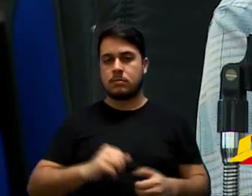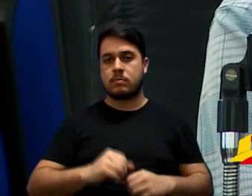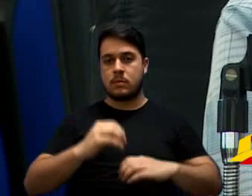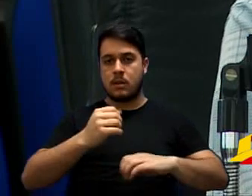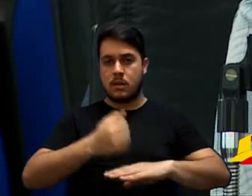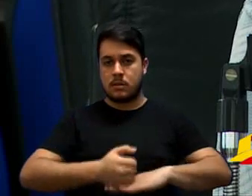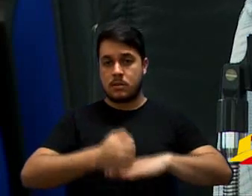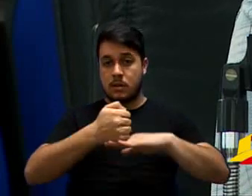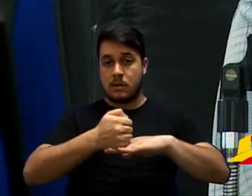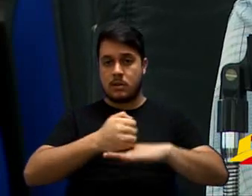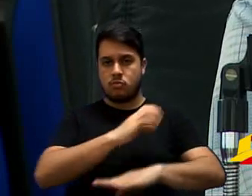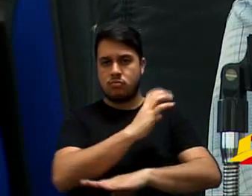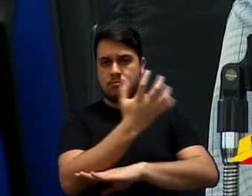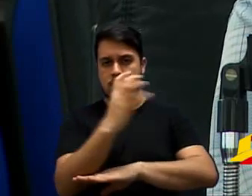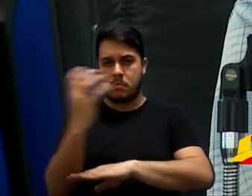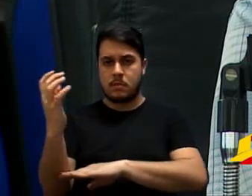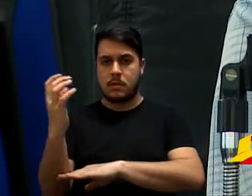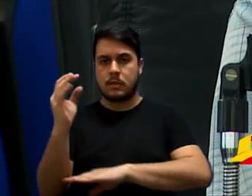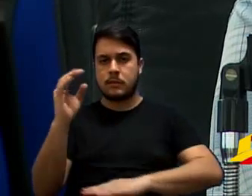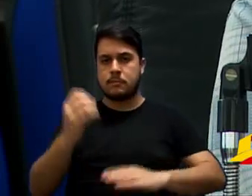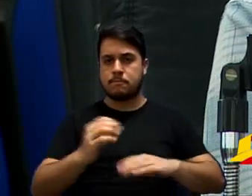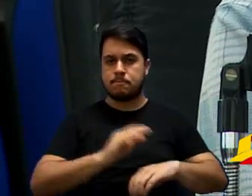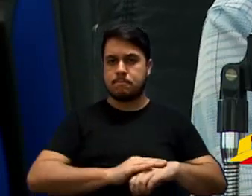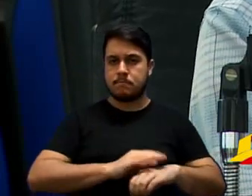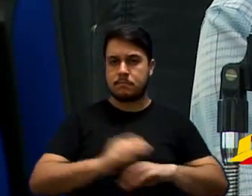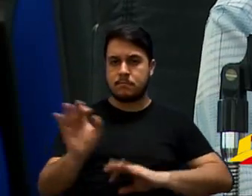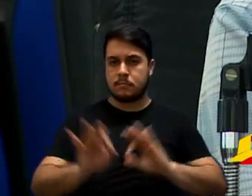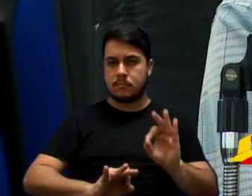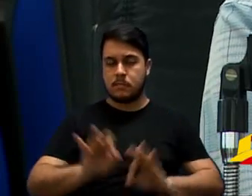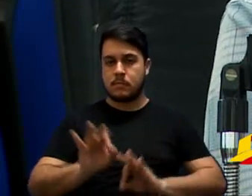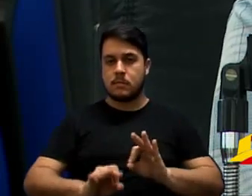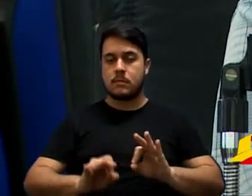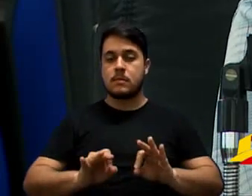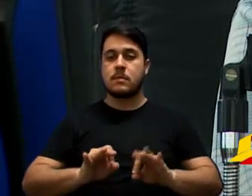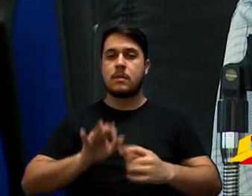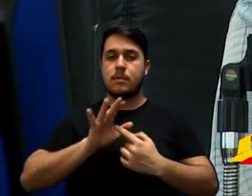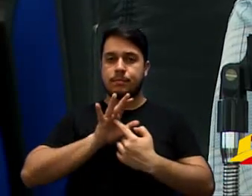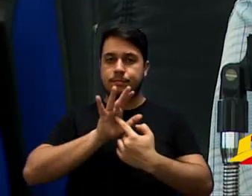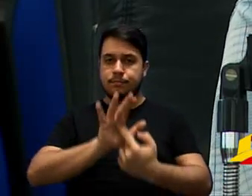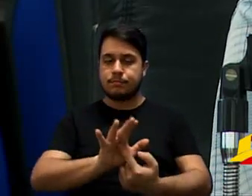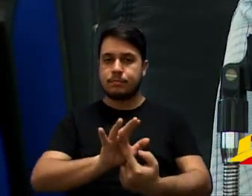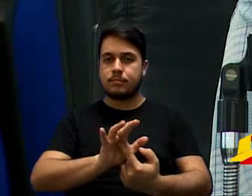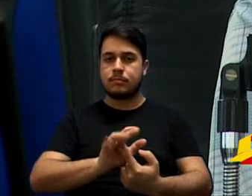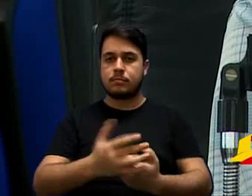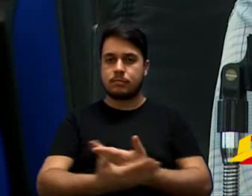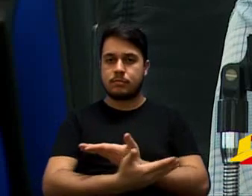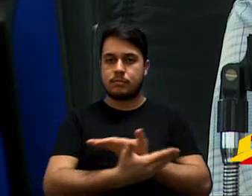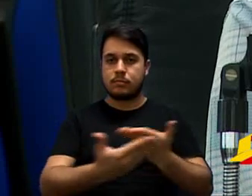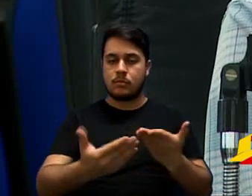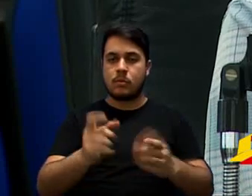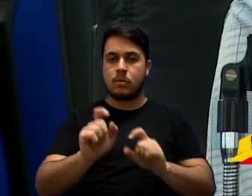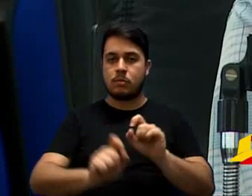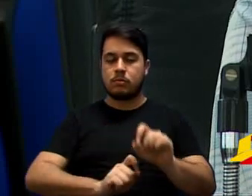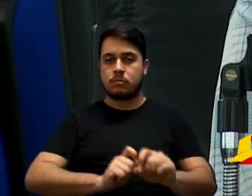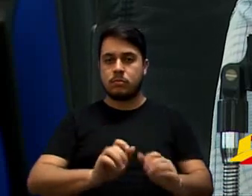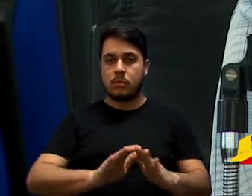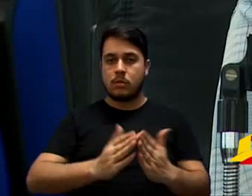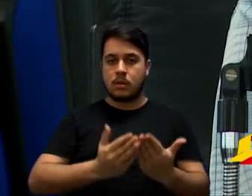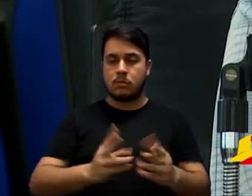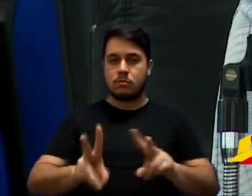do meio ambiente elaborou e trouxe para todos aí o livro sobre os nossos corredores